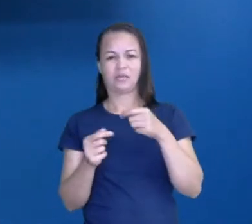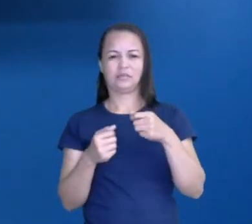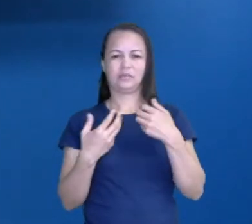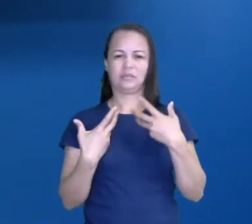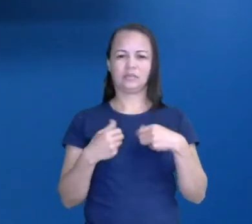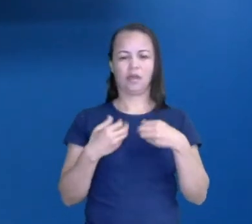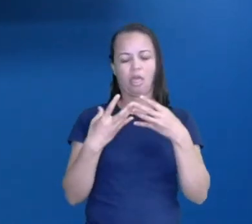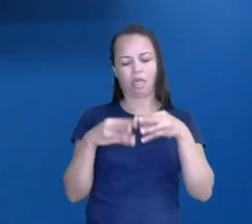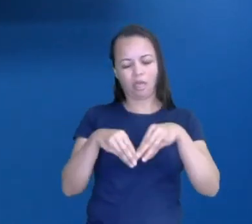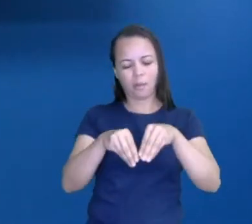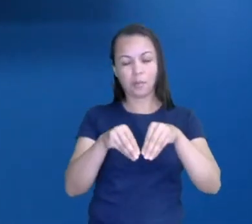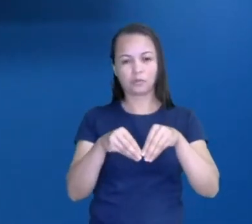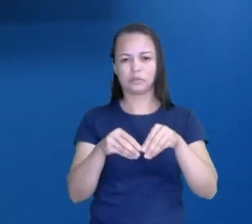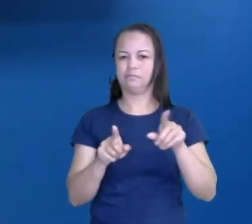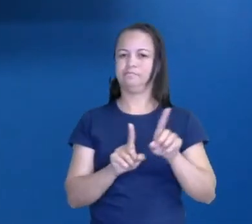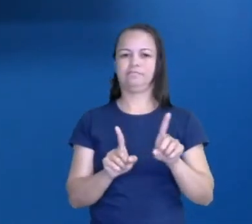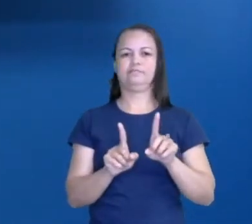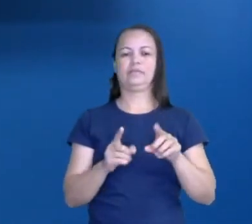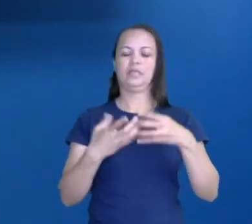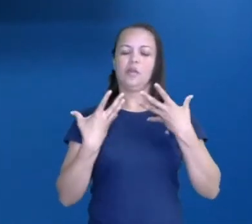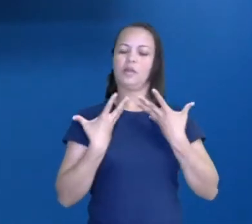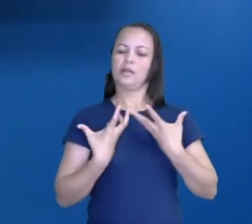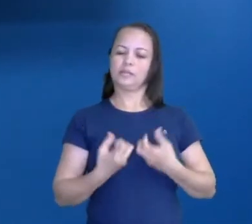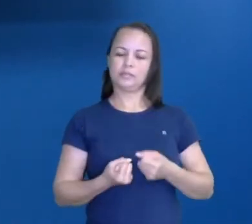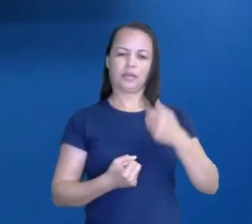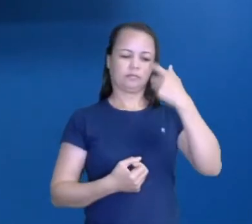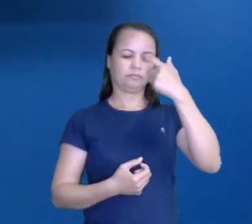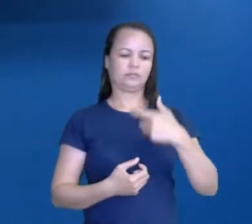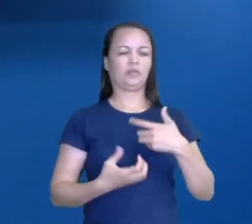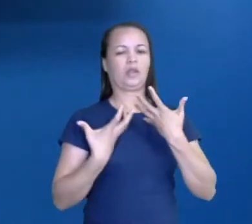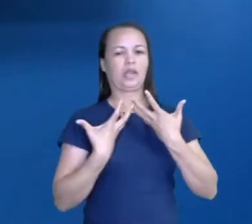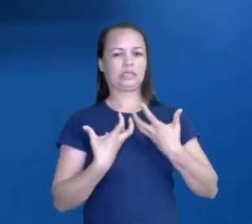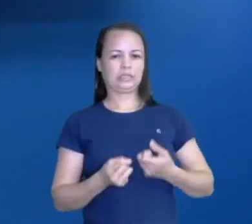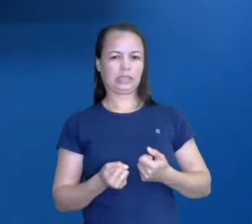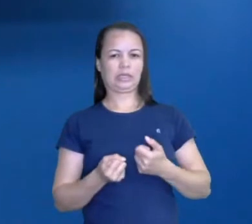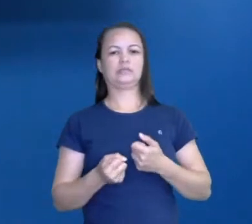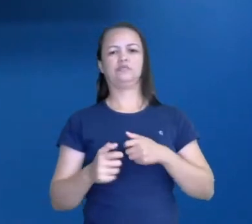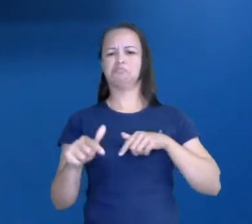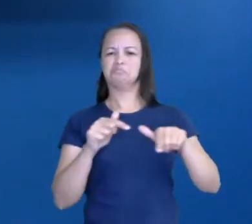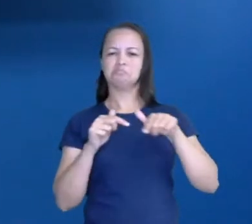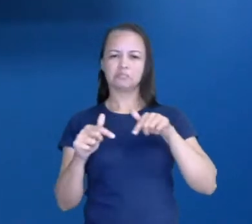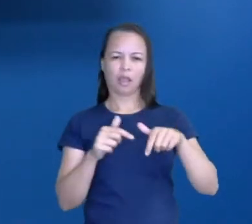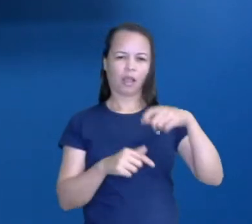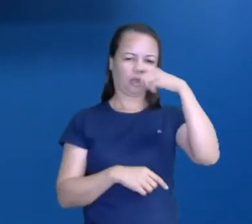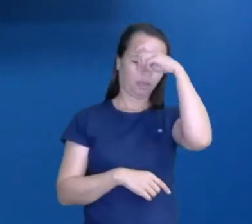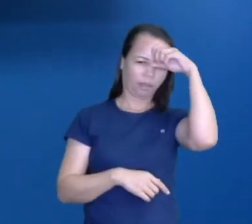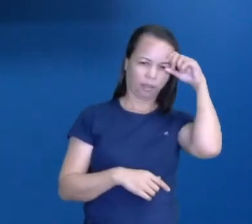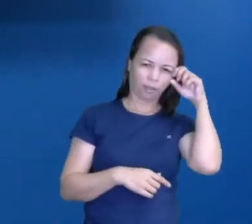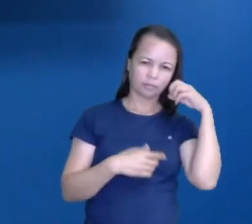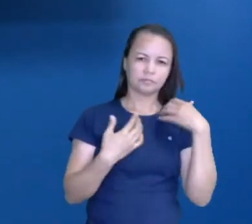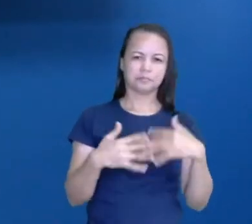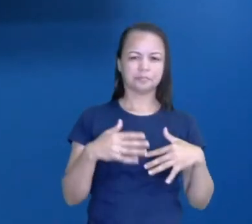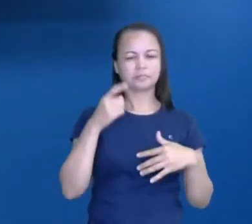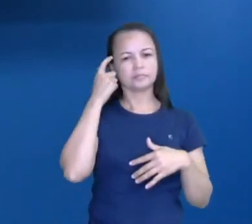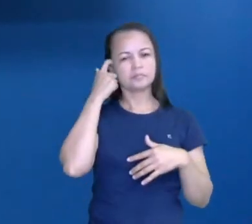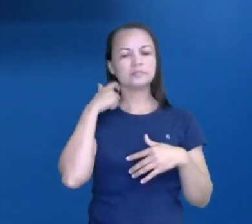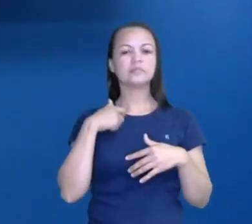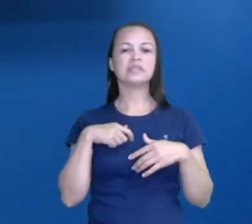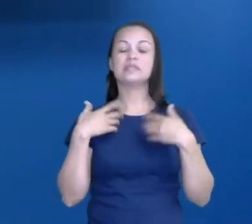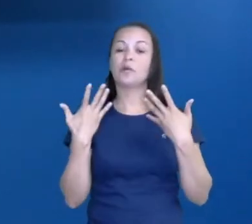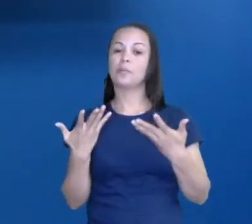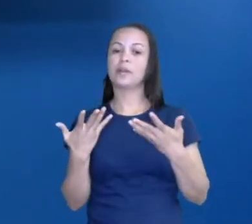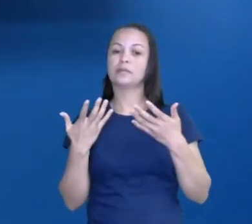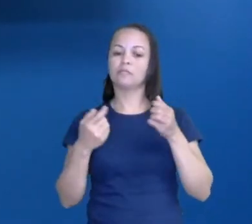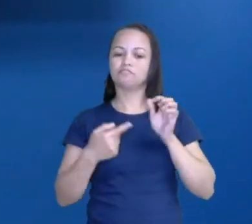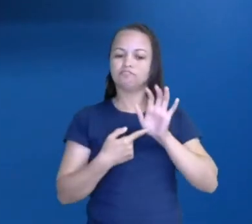pozinho. Não, ele está cansado. O autor quer dizer que está cansado, né? Então, para ele dar ênfase, né,